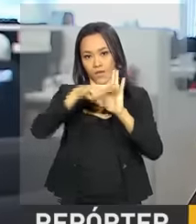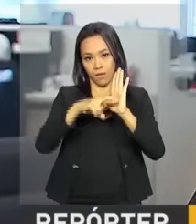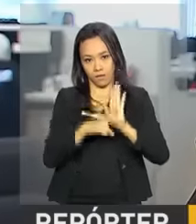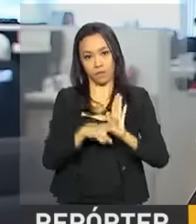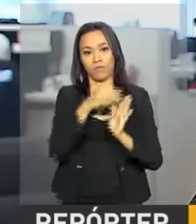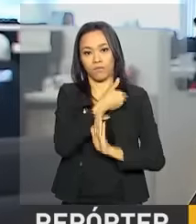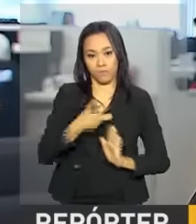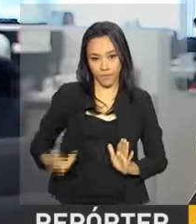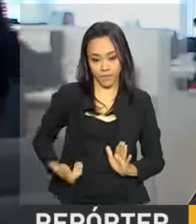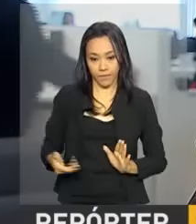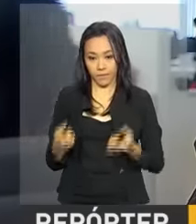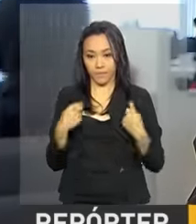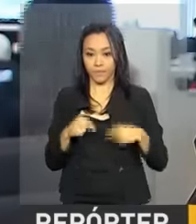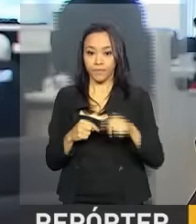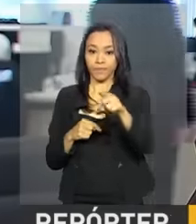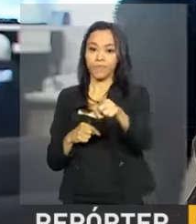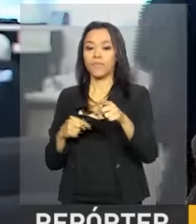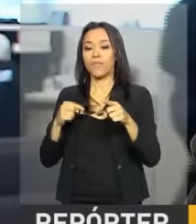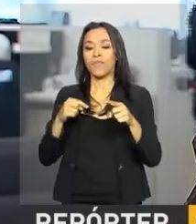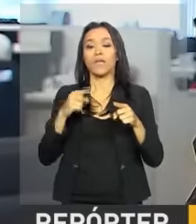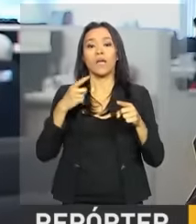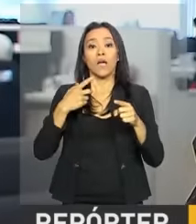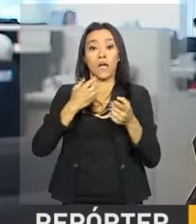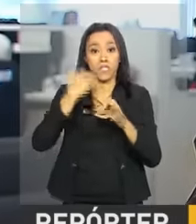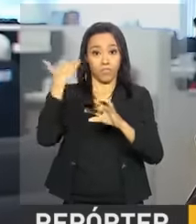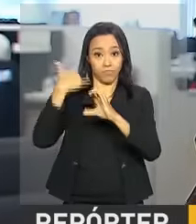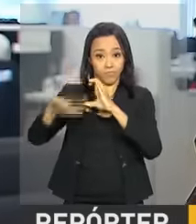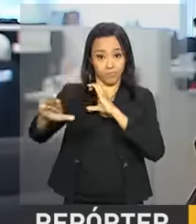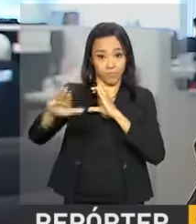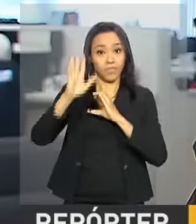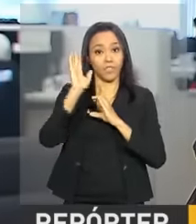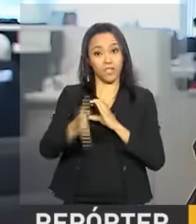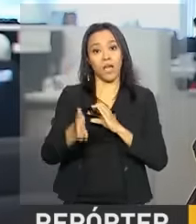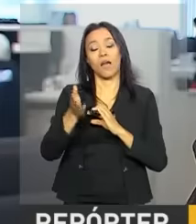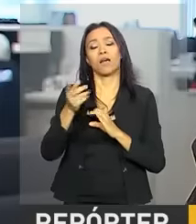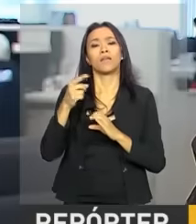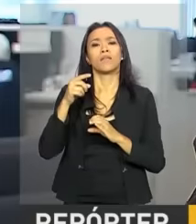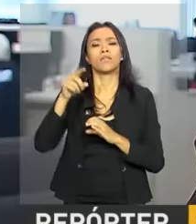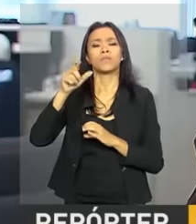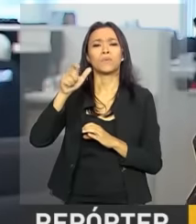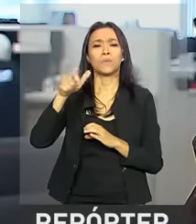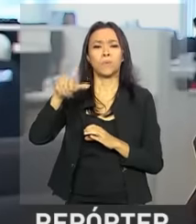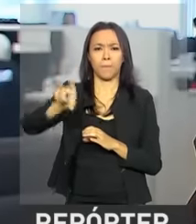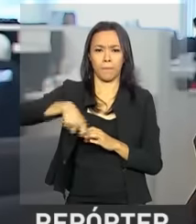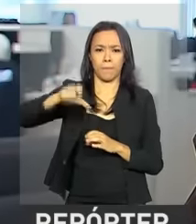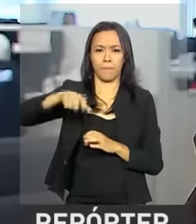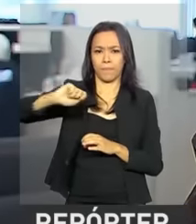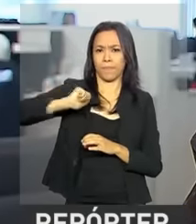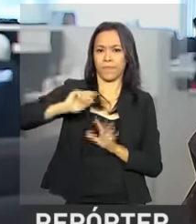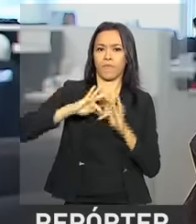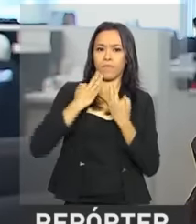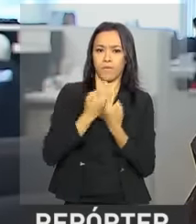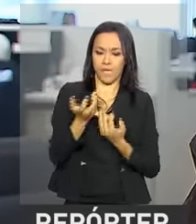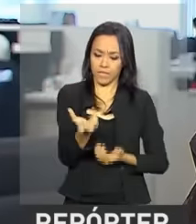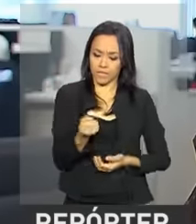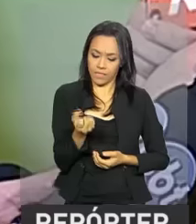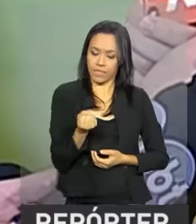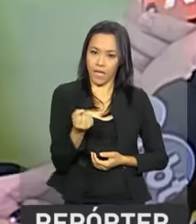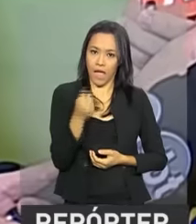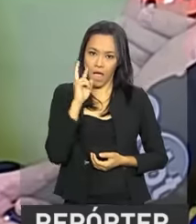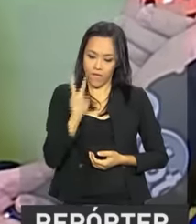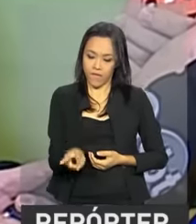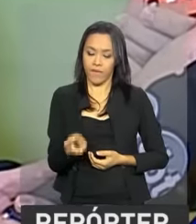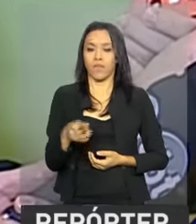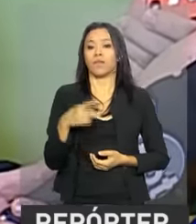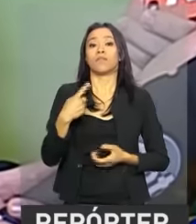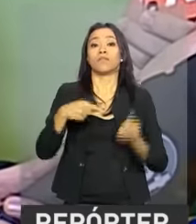bastante atenção à mensagem de extrato que nós enviamos para elas no comprovante do bolsa família que ela acessa ao tentar sacar o benefício que